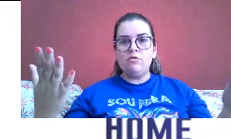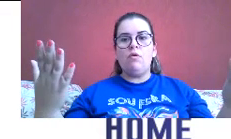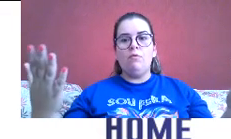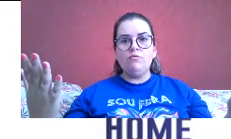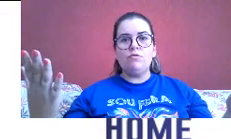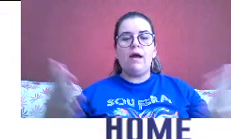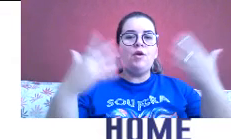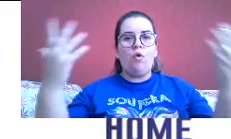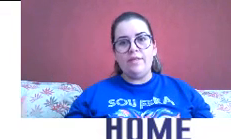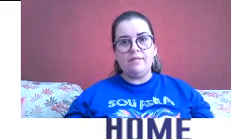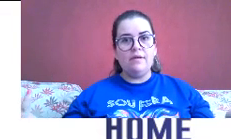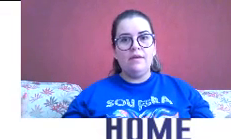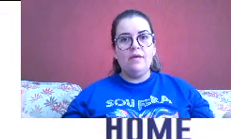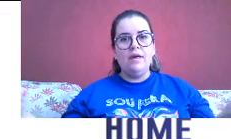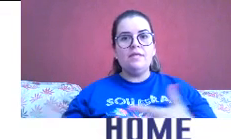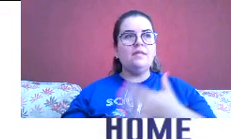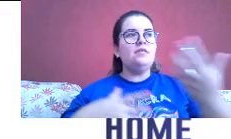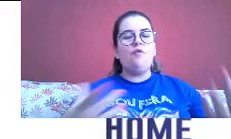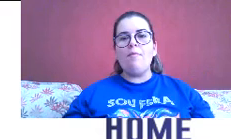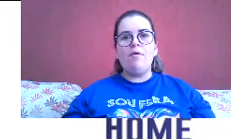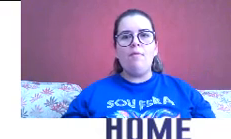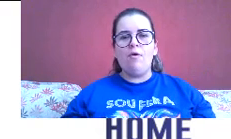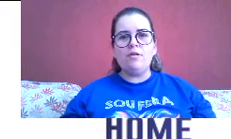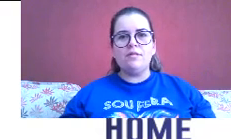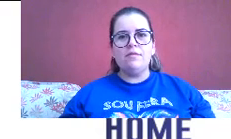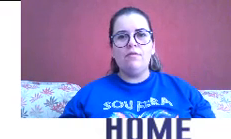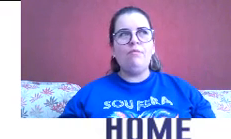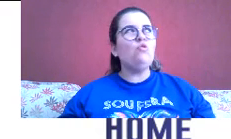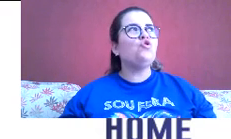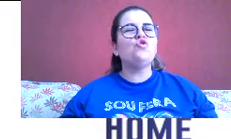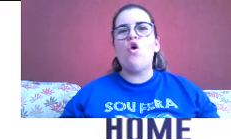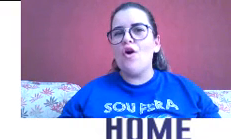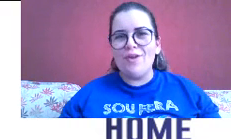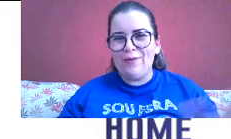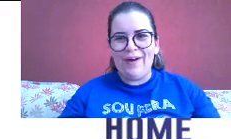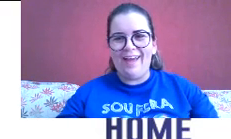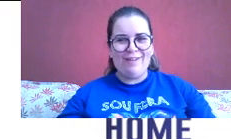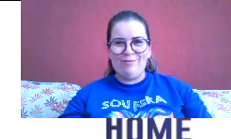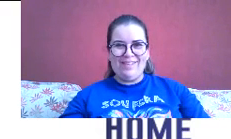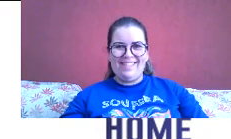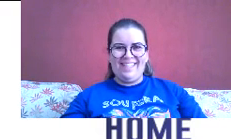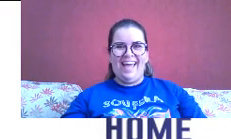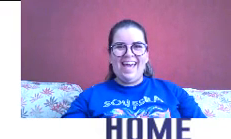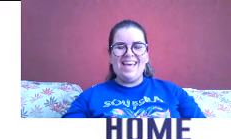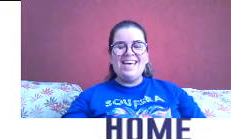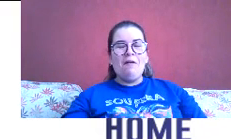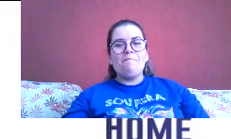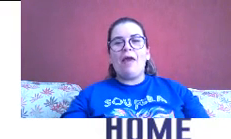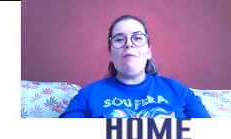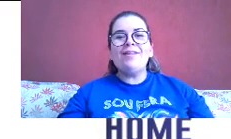são carros comuns caminhões que se transformam em robôs o meu sonho é ver um assim